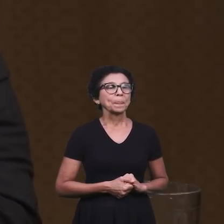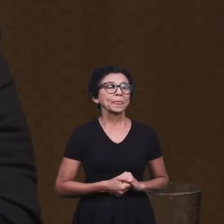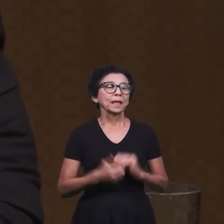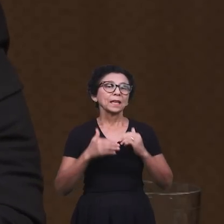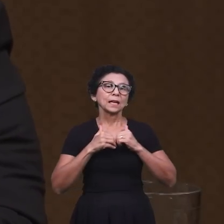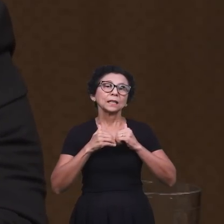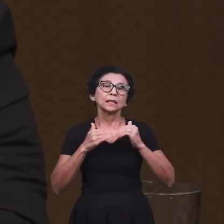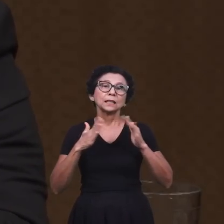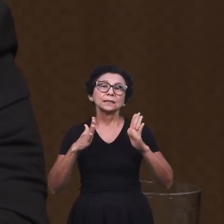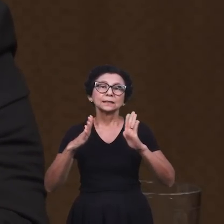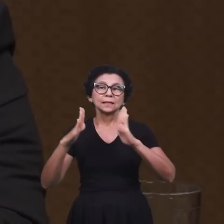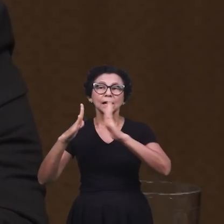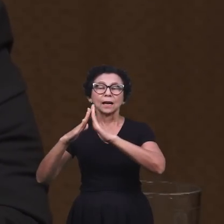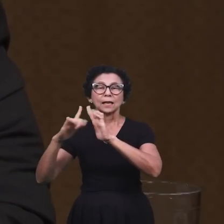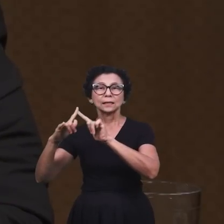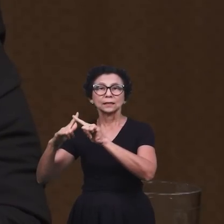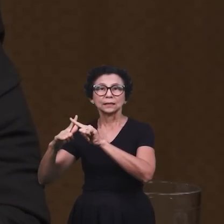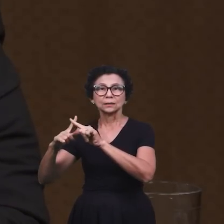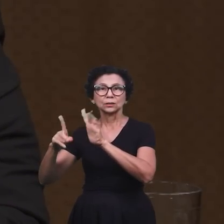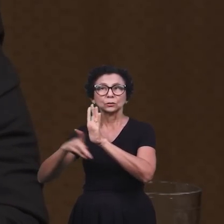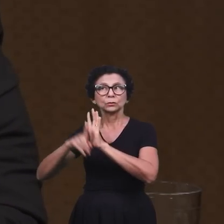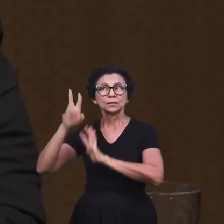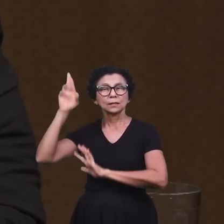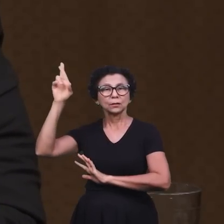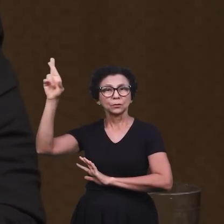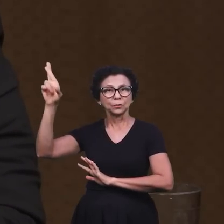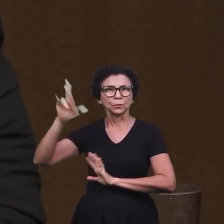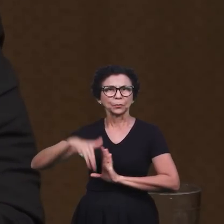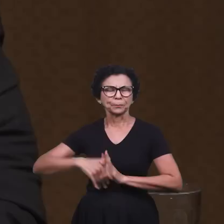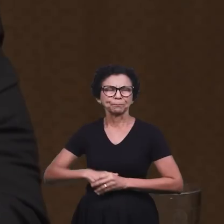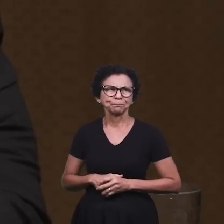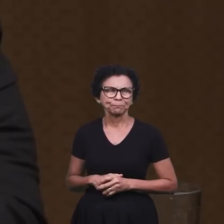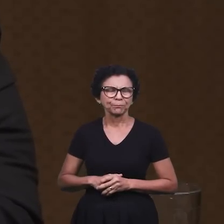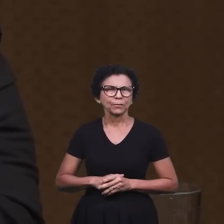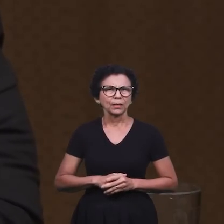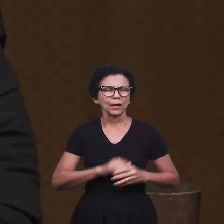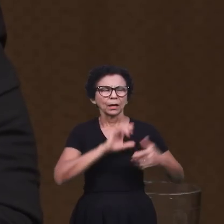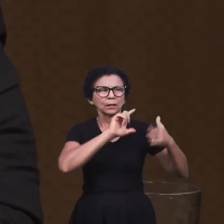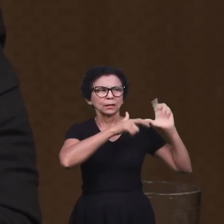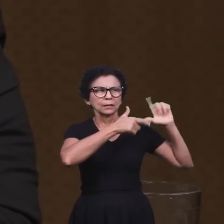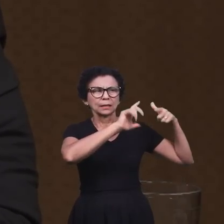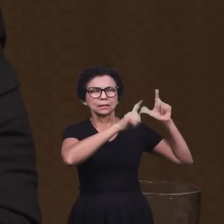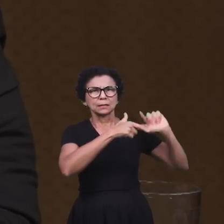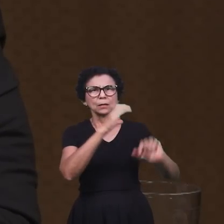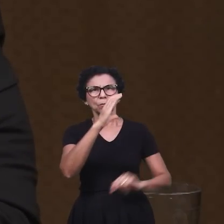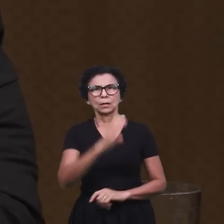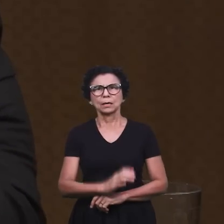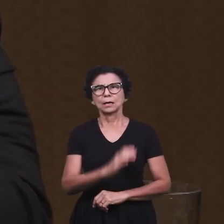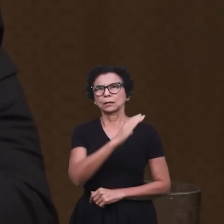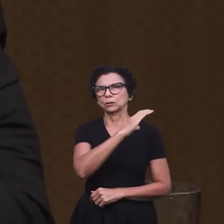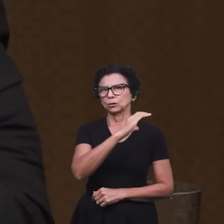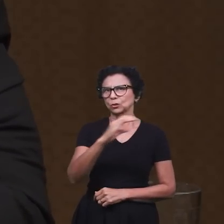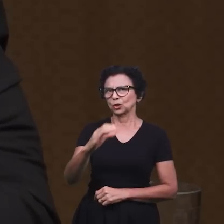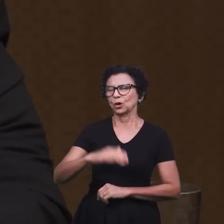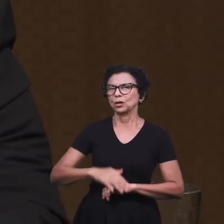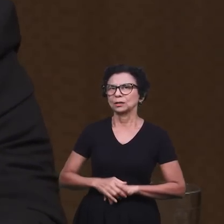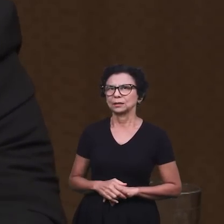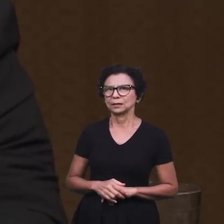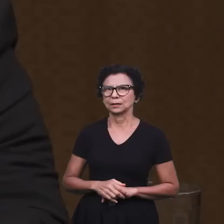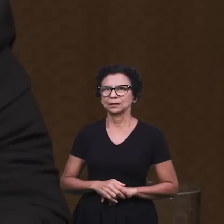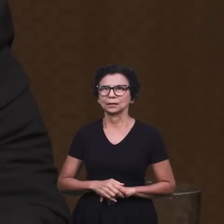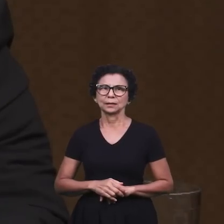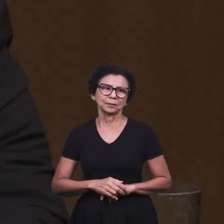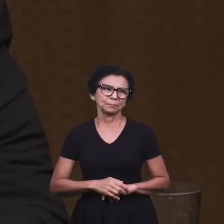fazer um esclarecimento, porque se estabeleceu na tradição católica romana o entendimento de que a pedra seria